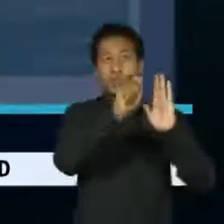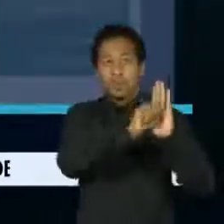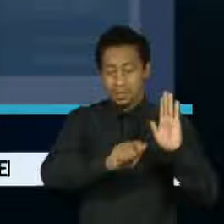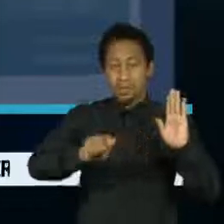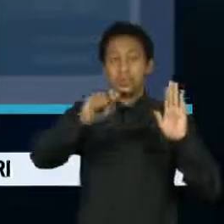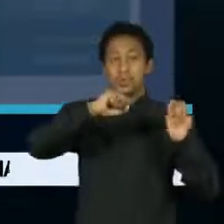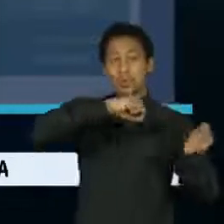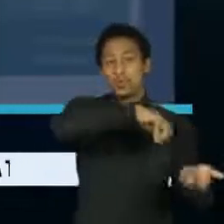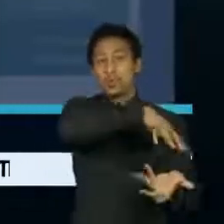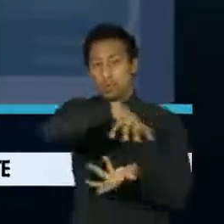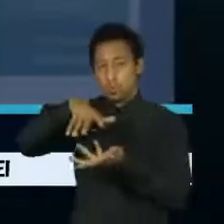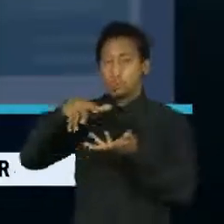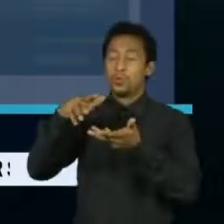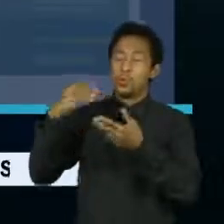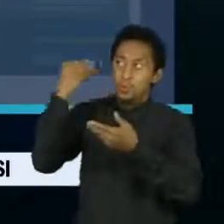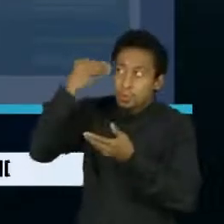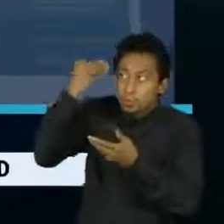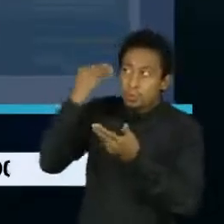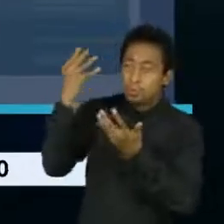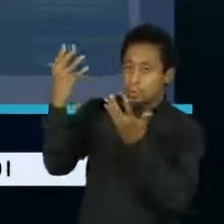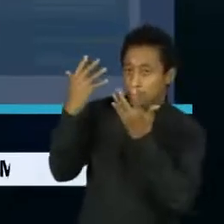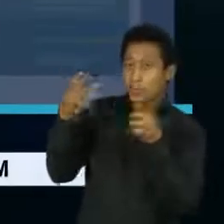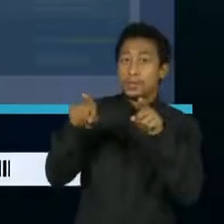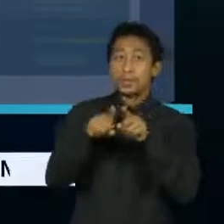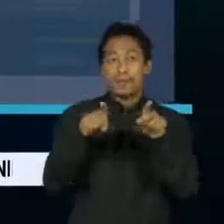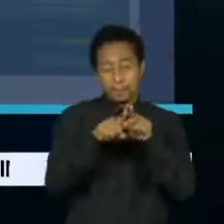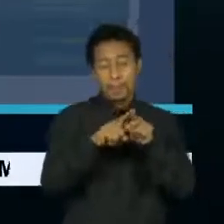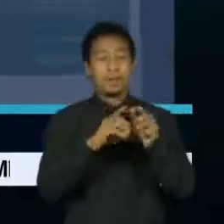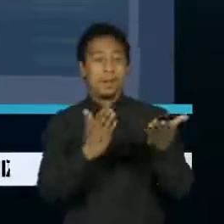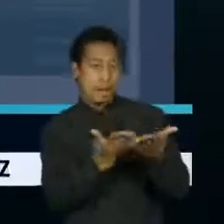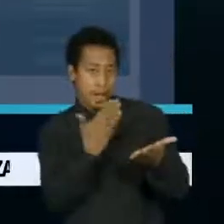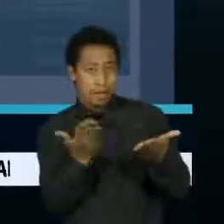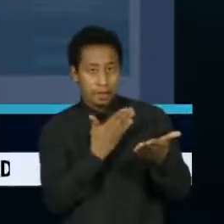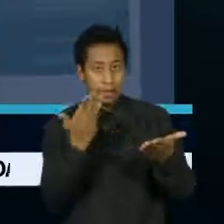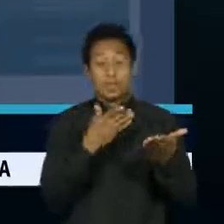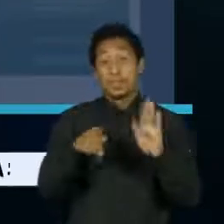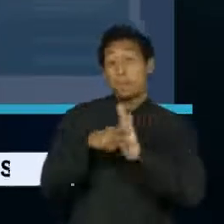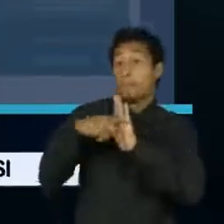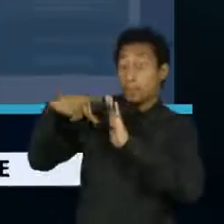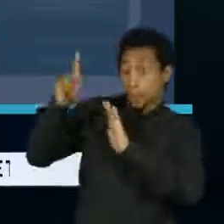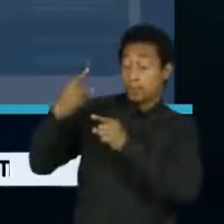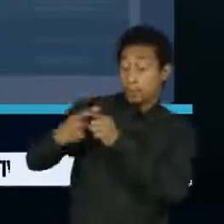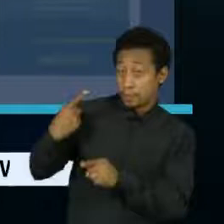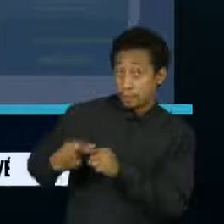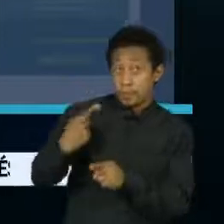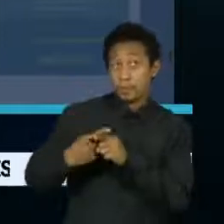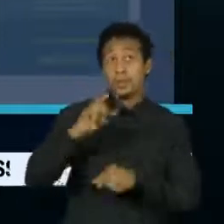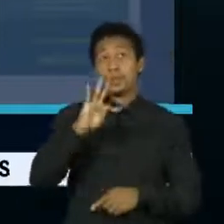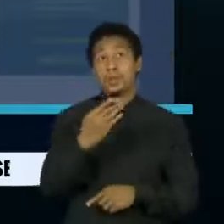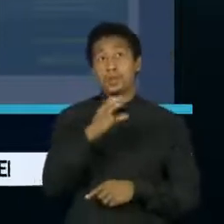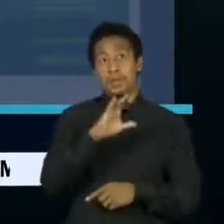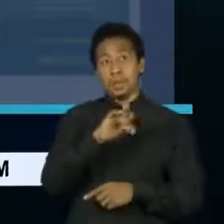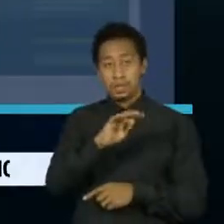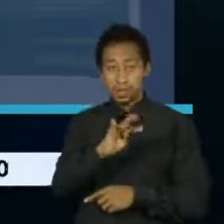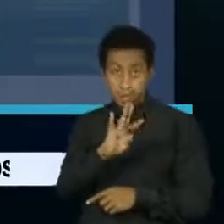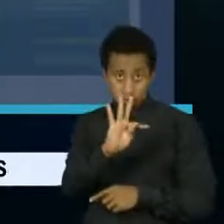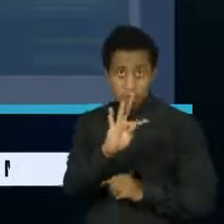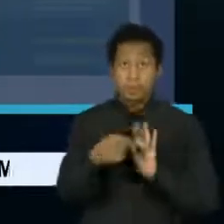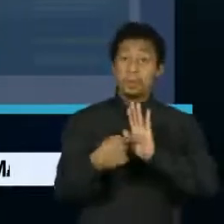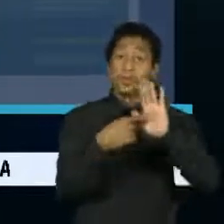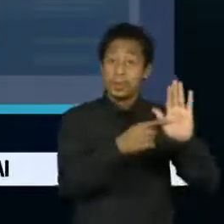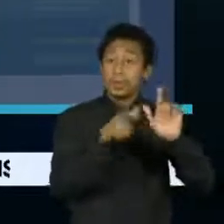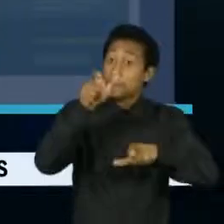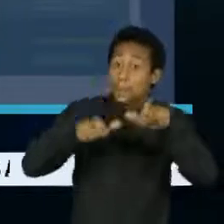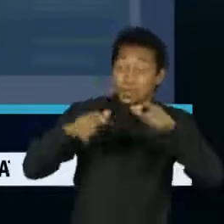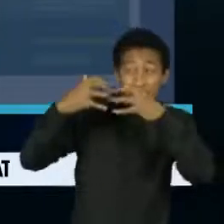Psiquiatria, com a revista médica britânica The Lancet, uma das mais antigas do mundo, pelo menos 1 bilhão de pessoas vivem com um transtorno